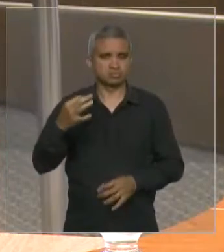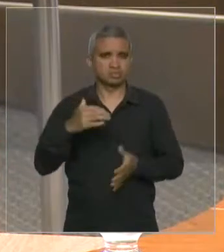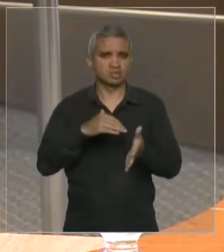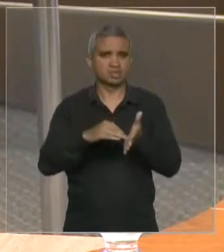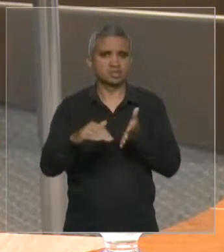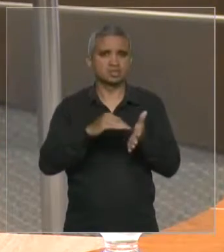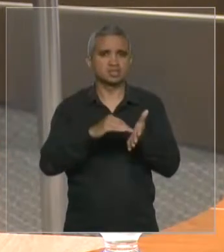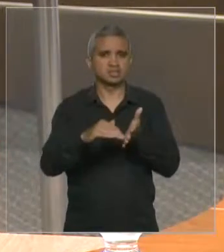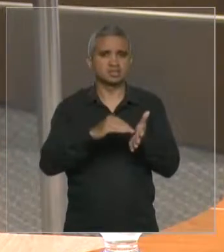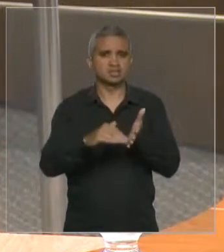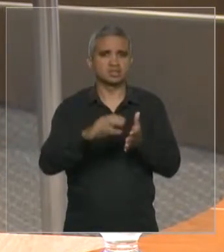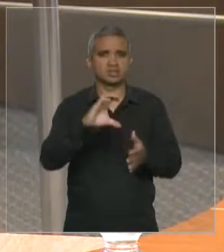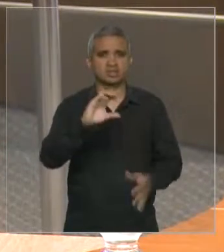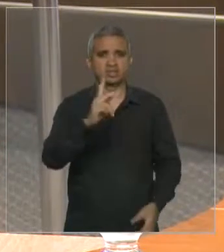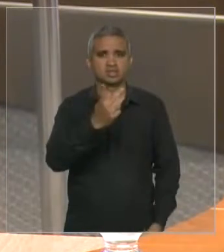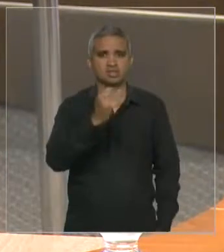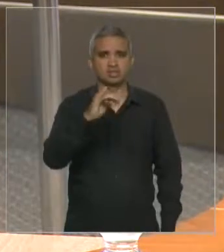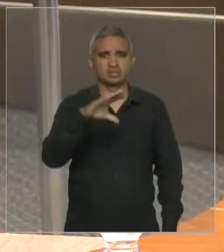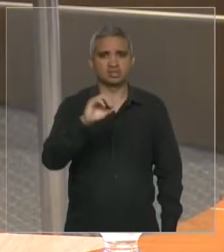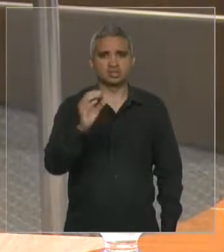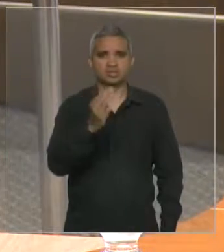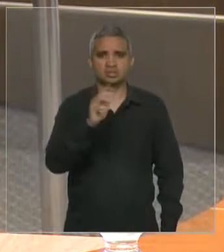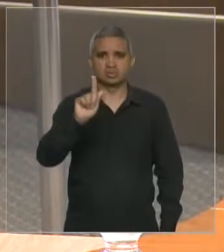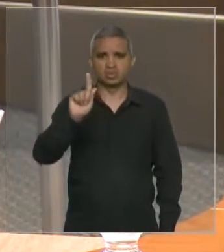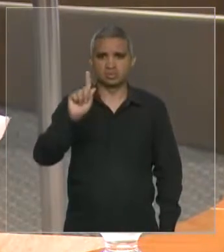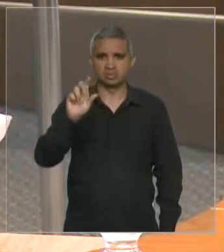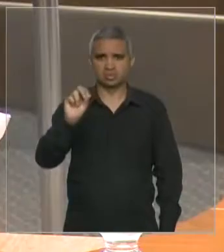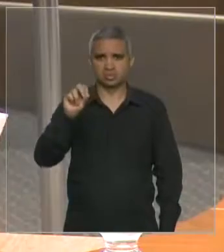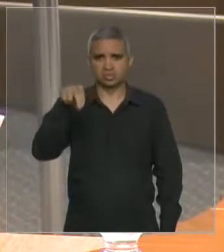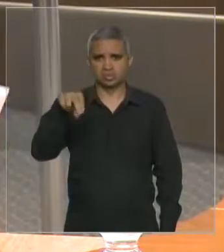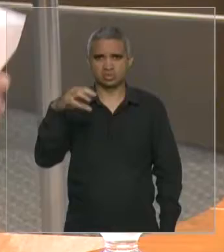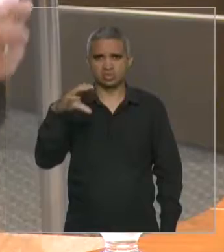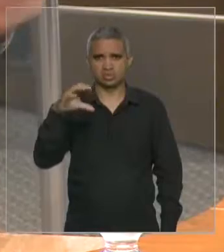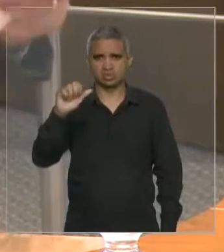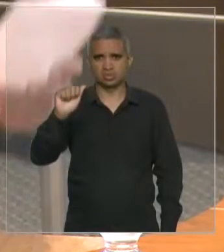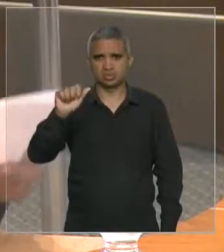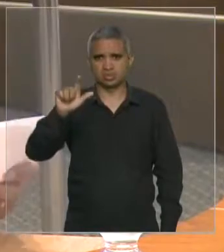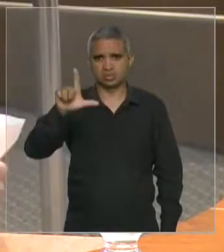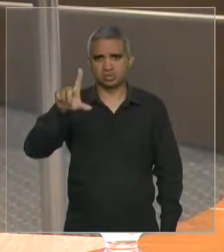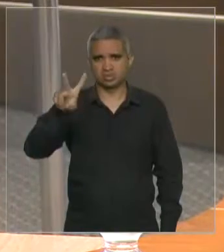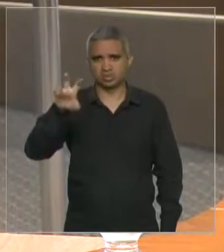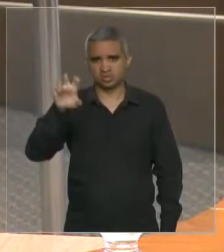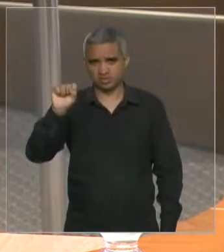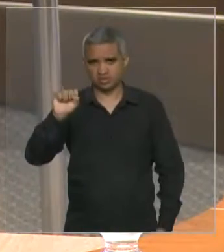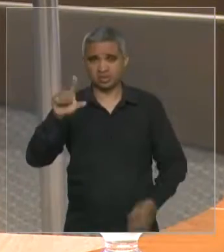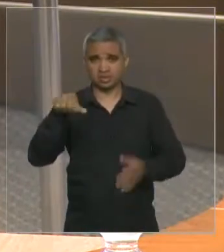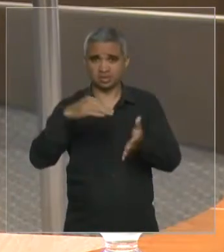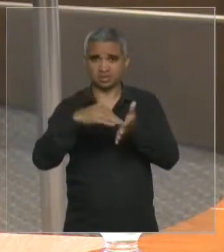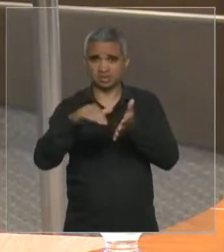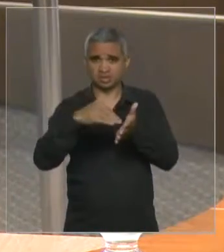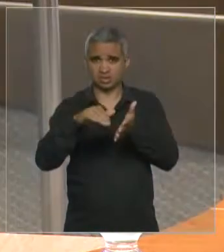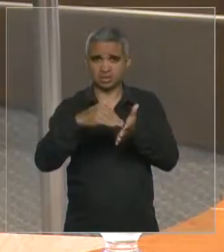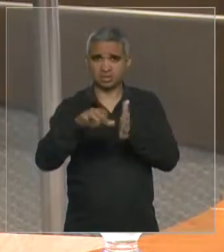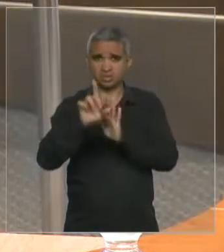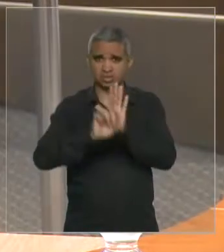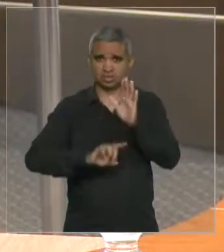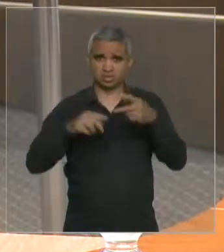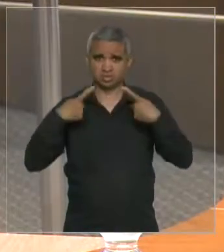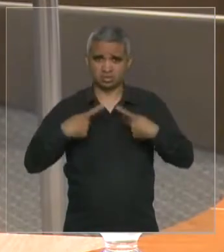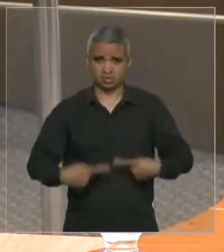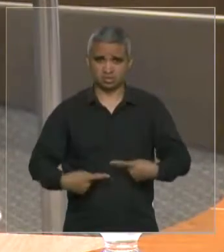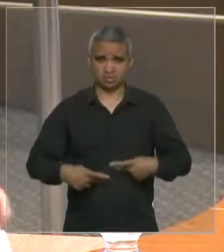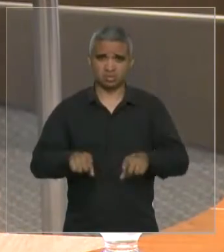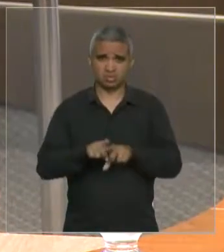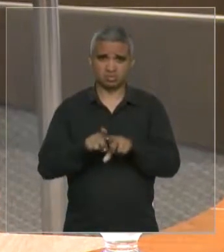secretário Chico Gonçalves, secretário de Direitos Humanos e Participação Popular, juntamente com sua equipe. E aí eu aproveito também